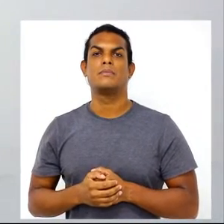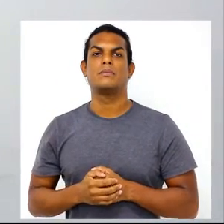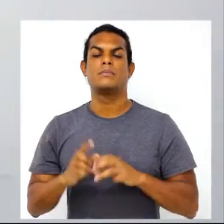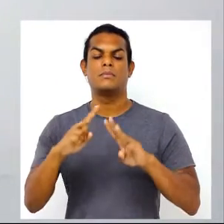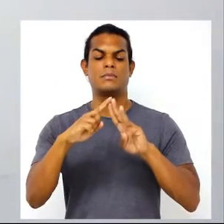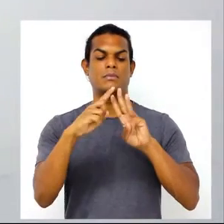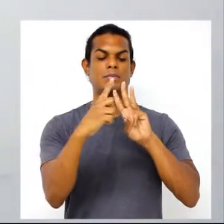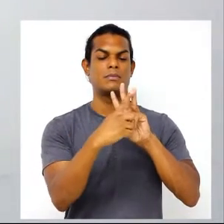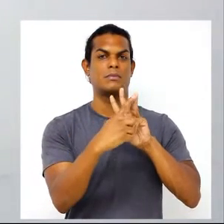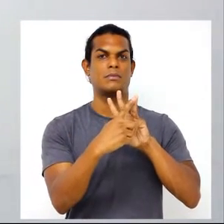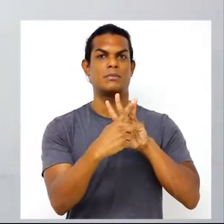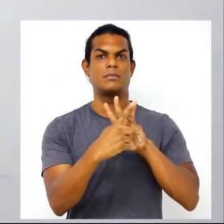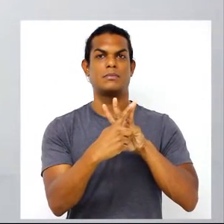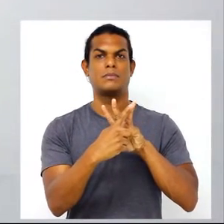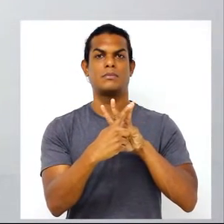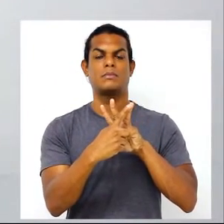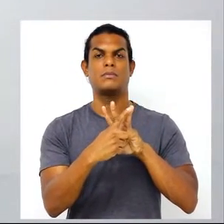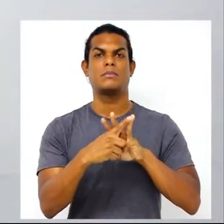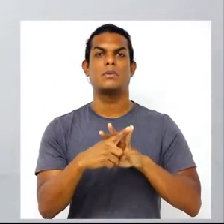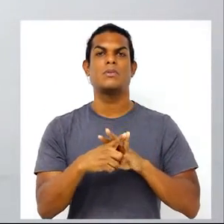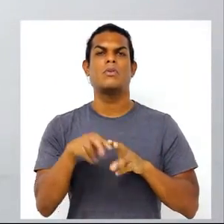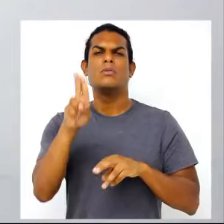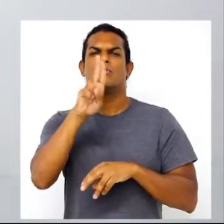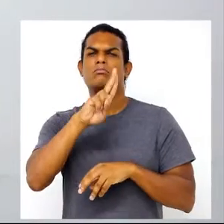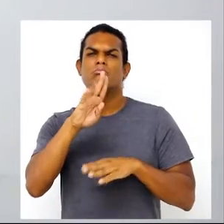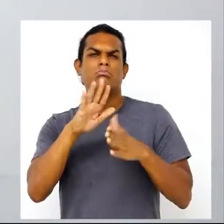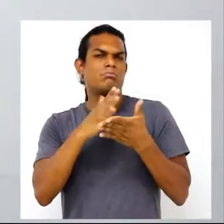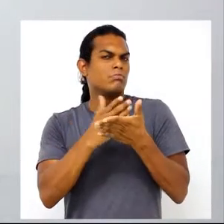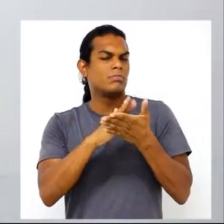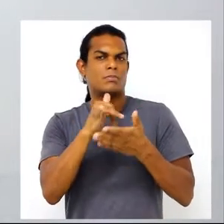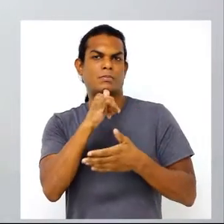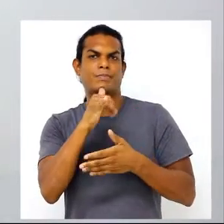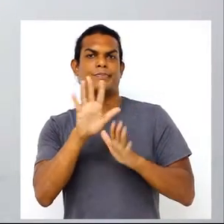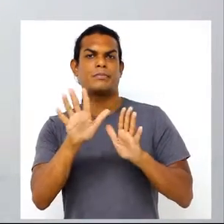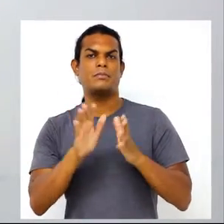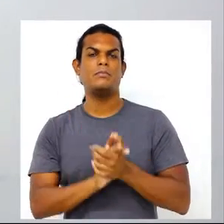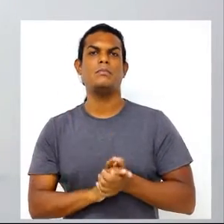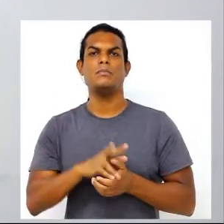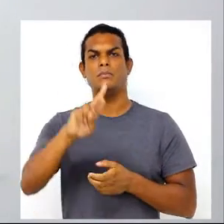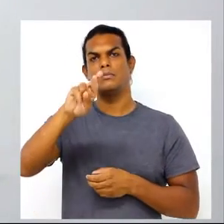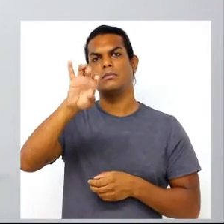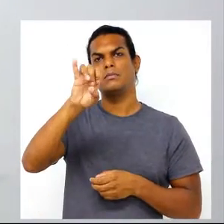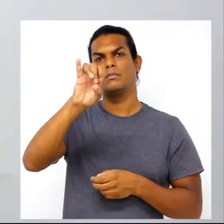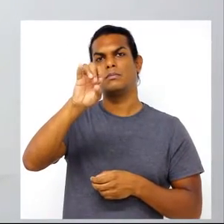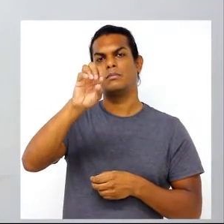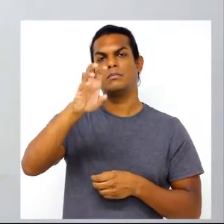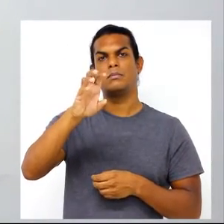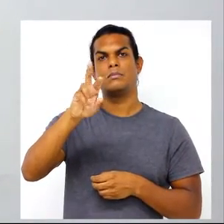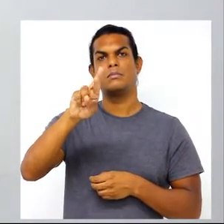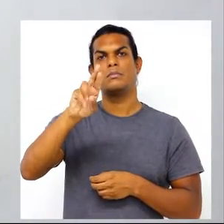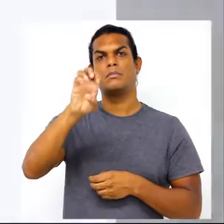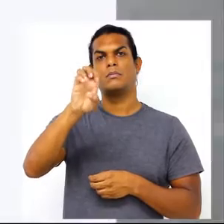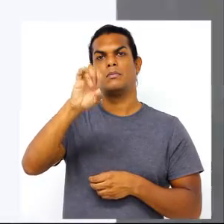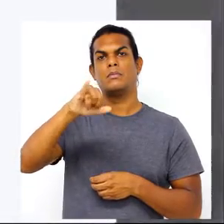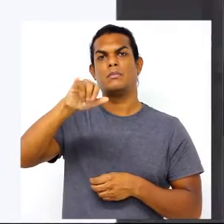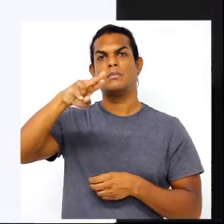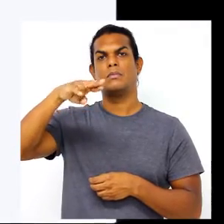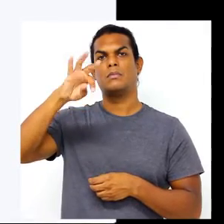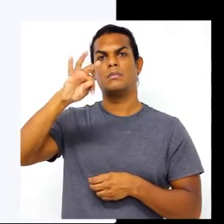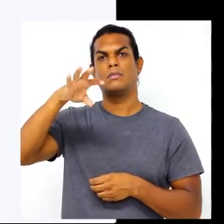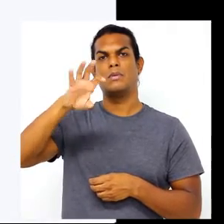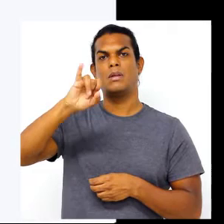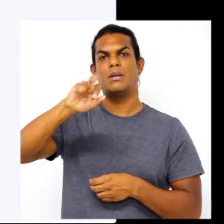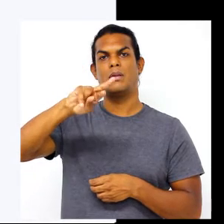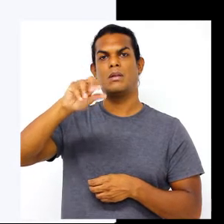textual, vamos colocar com alguns exemplos, né? Um exemplo de reiteração. Temos